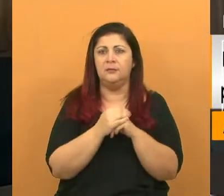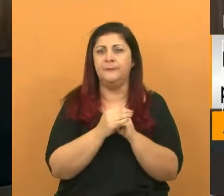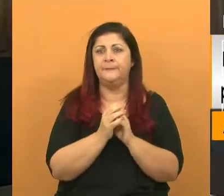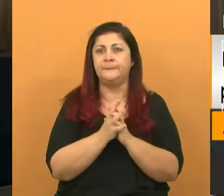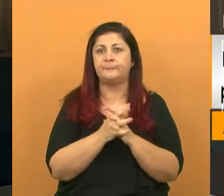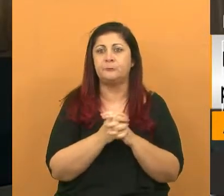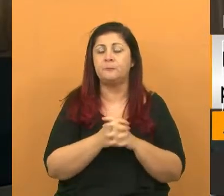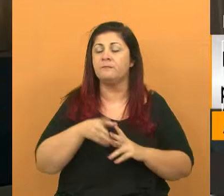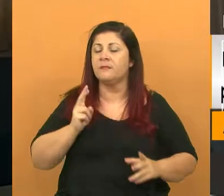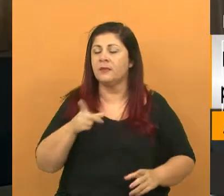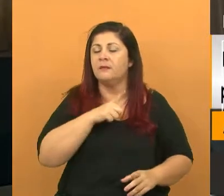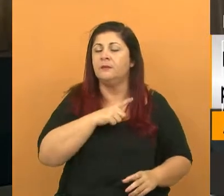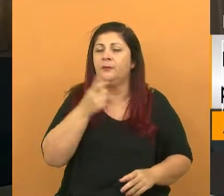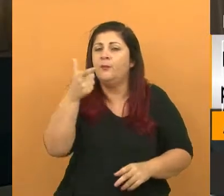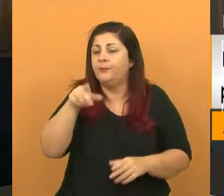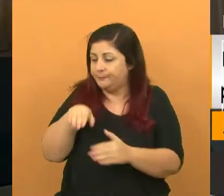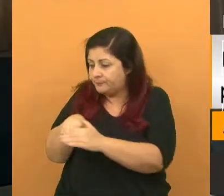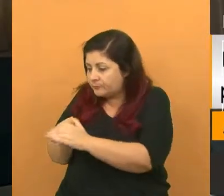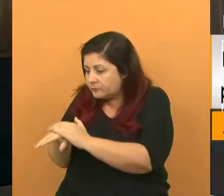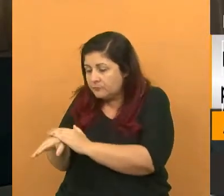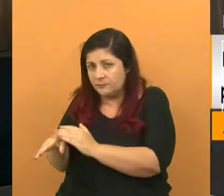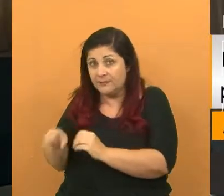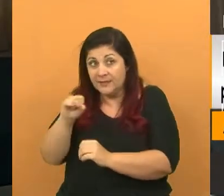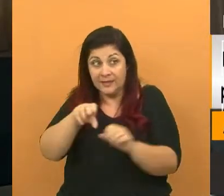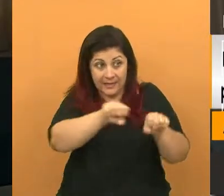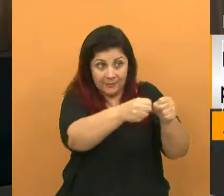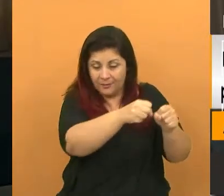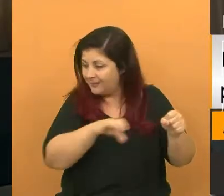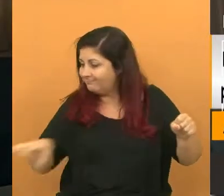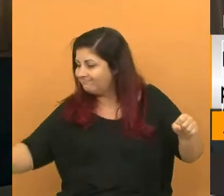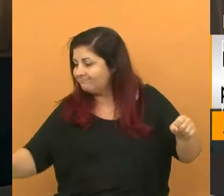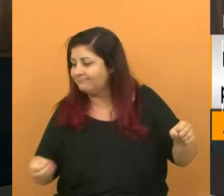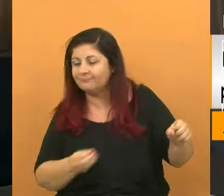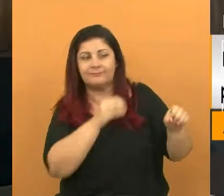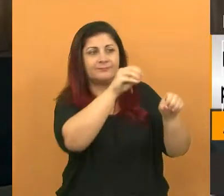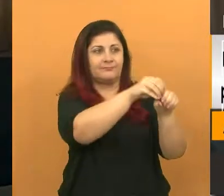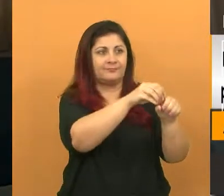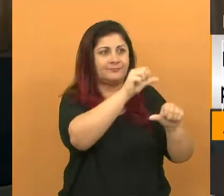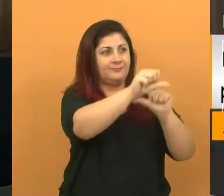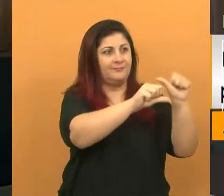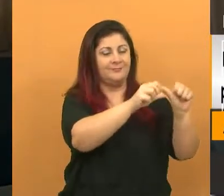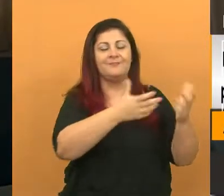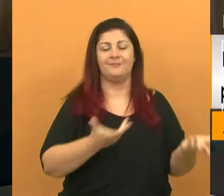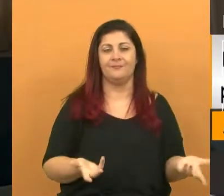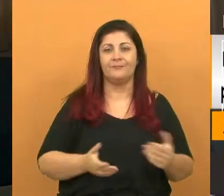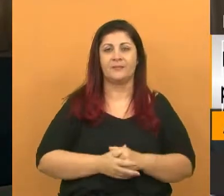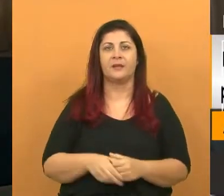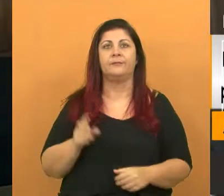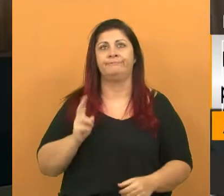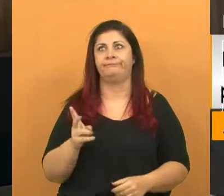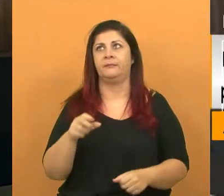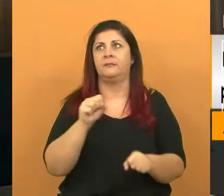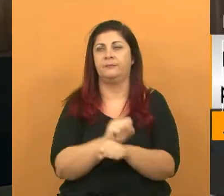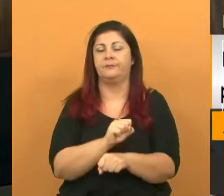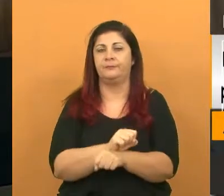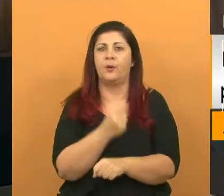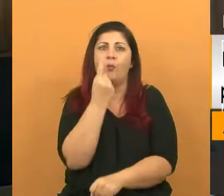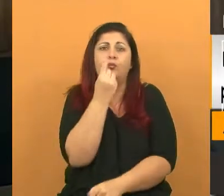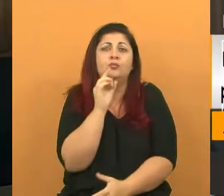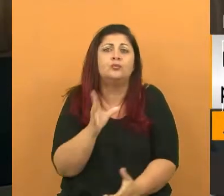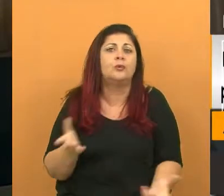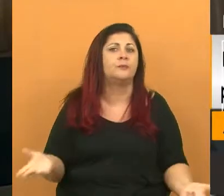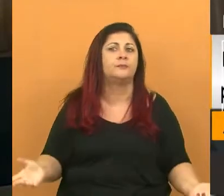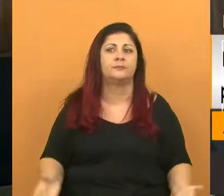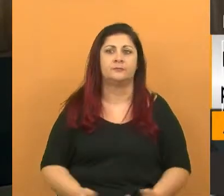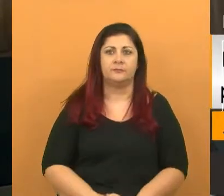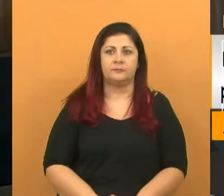peça a mais é fundamental, né? Porque senão nós vamos ficar nessa demora de chegar uma peça e depender, porque só temos um equipamento, entendeu?